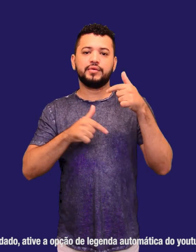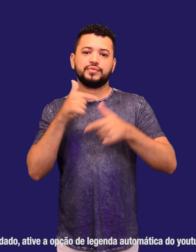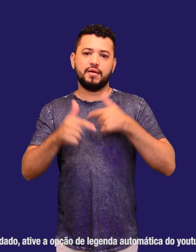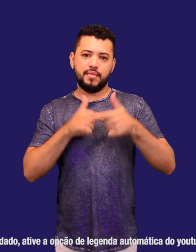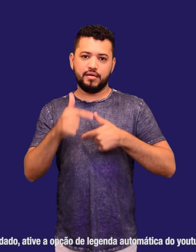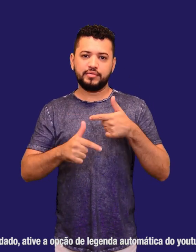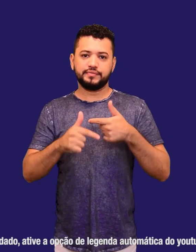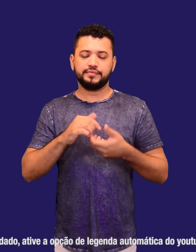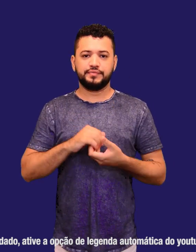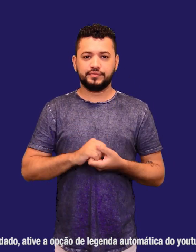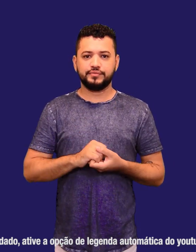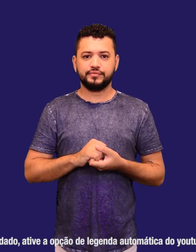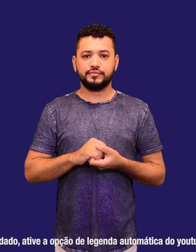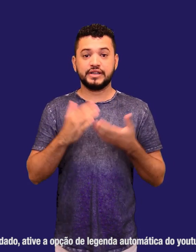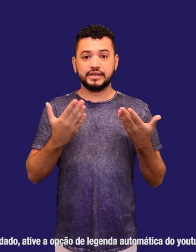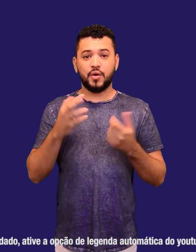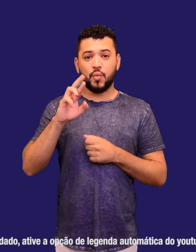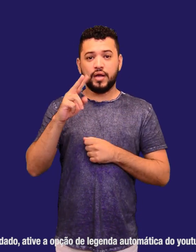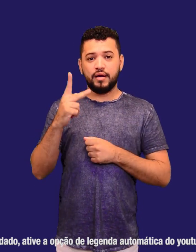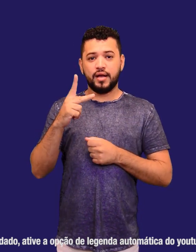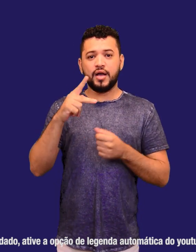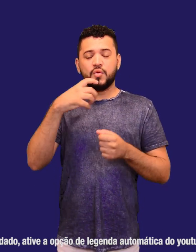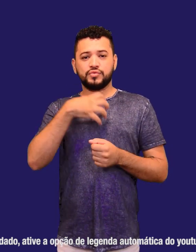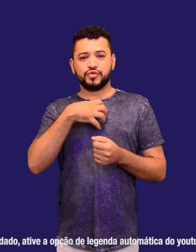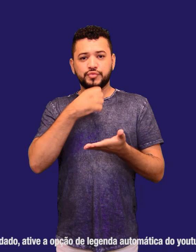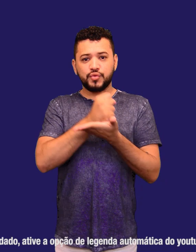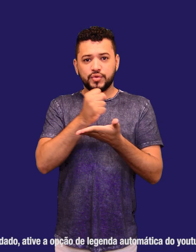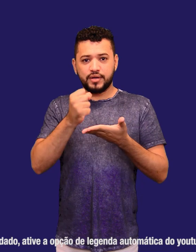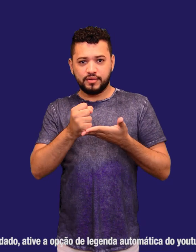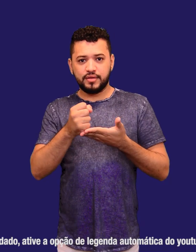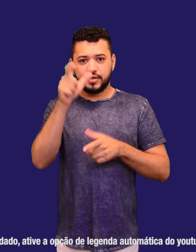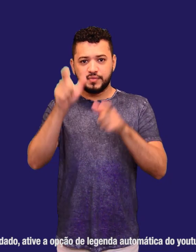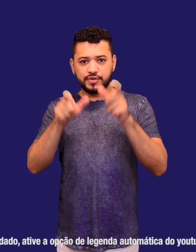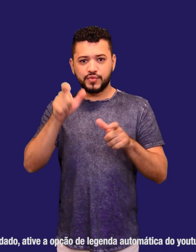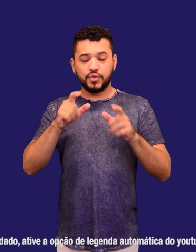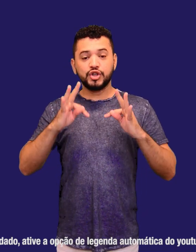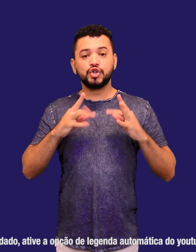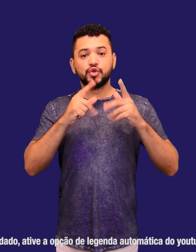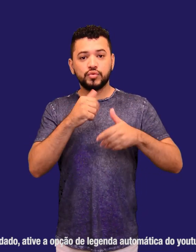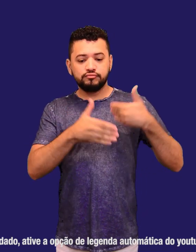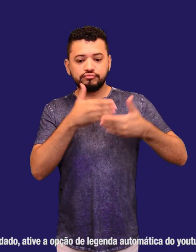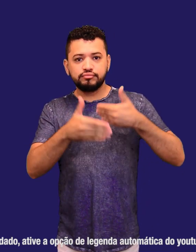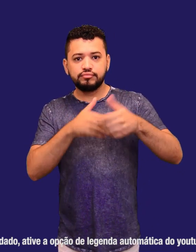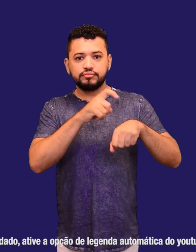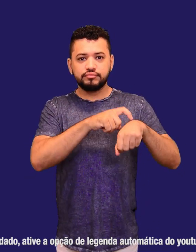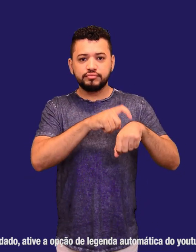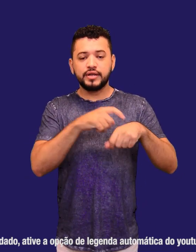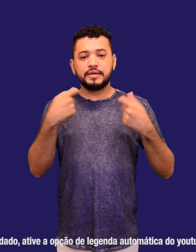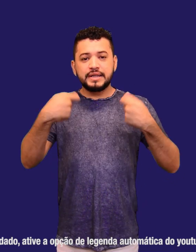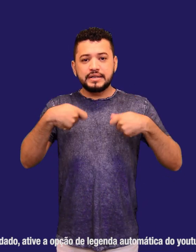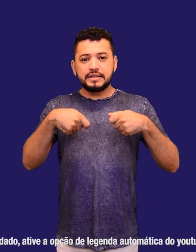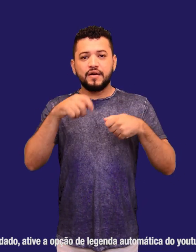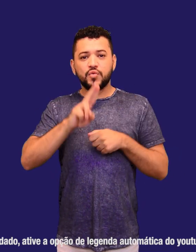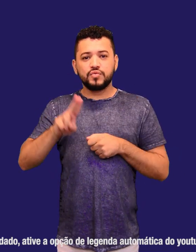trabalho. O processo seletivo online é uma forma de contratação onde todas as etapas, ou a maior parte delas, são